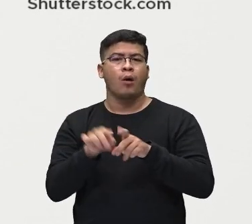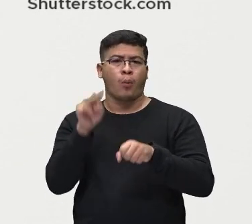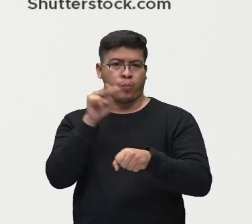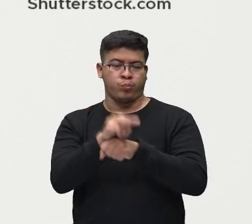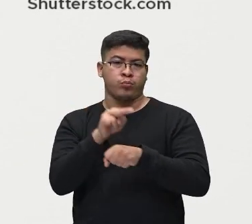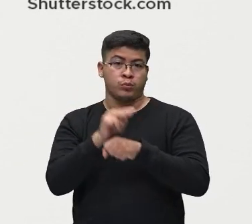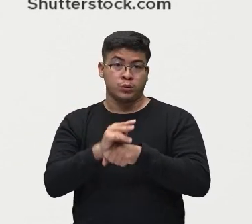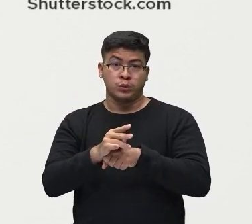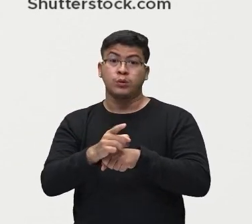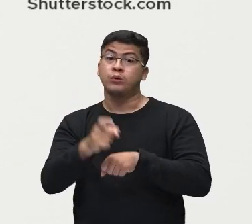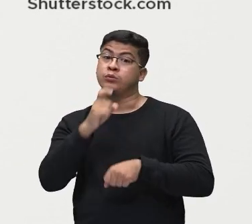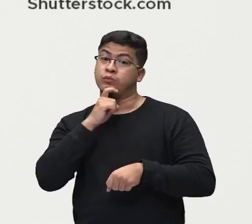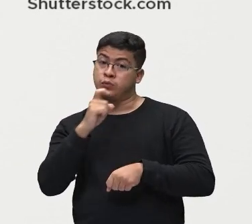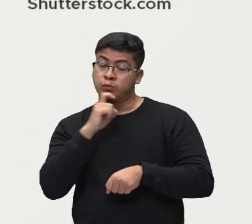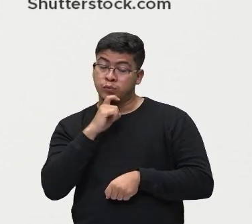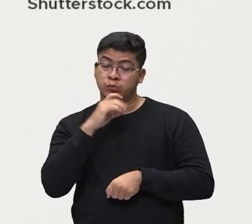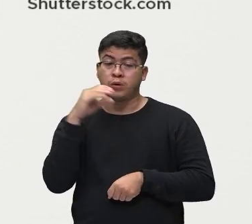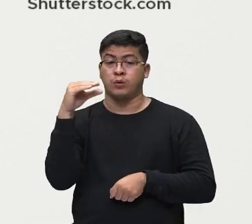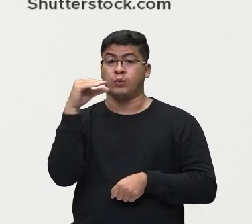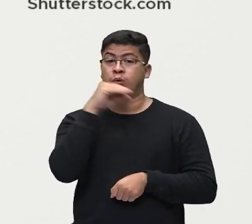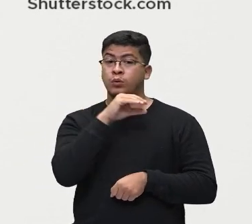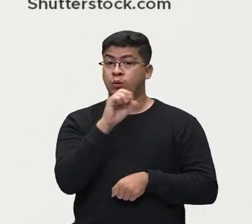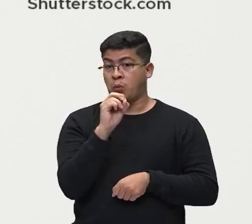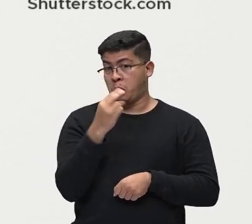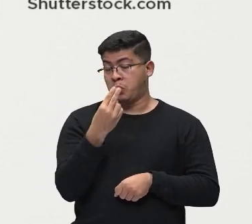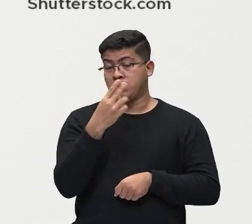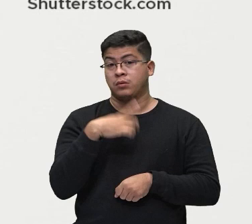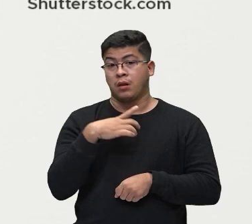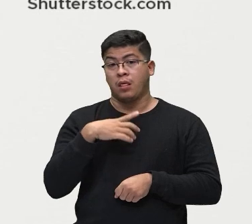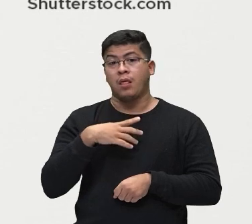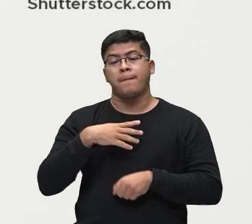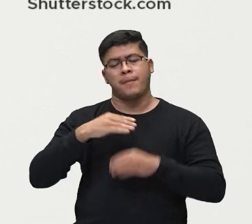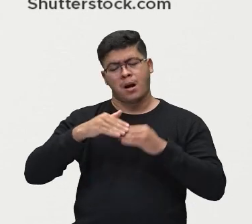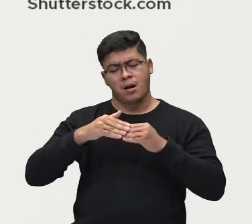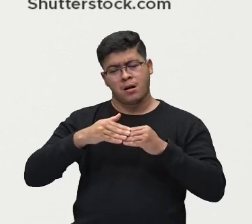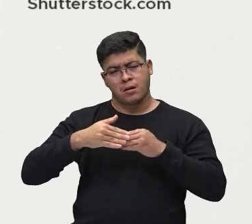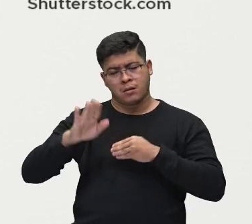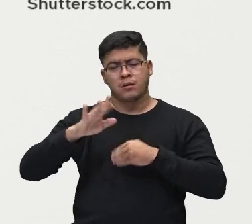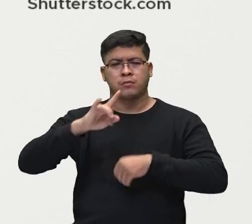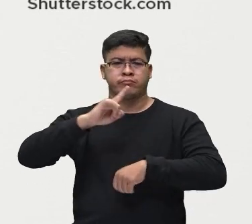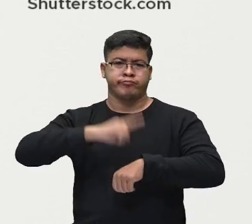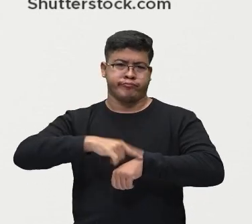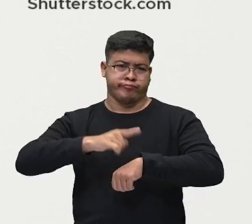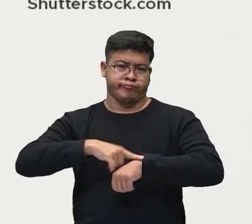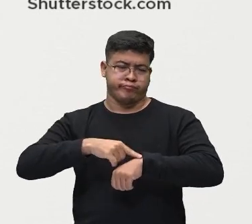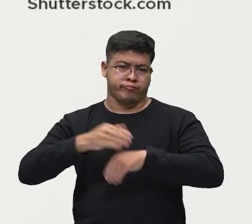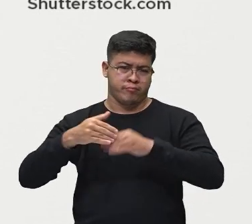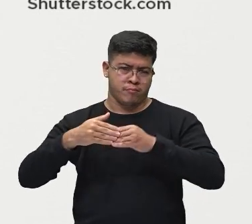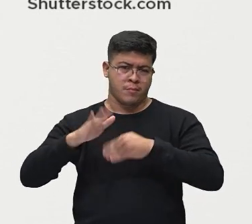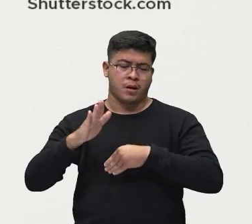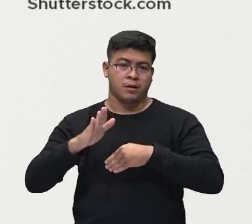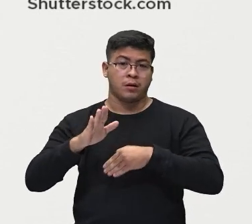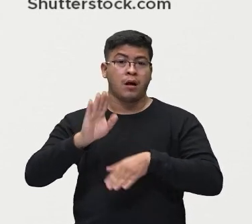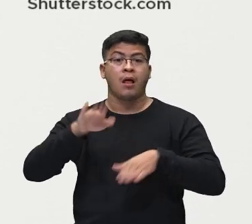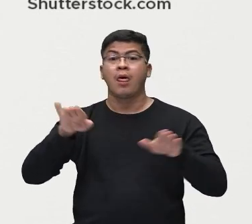líquidos quentes ou gelados por mais tempo. Existem algumas garrafas que não